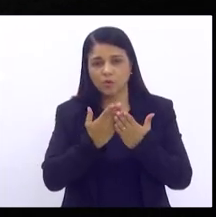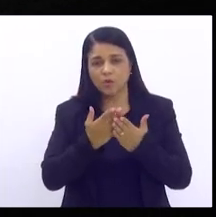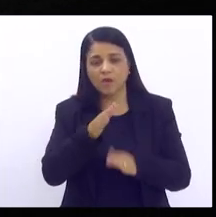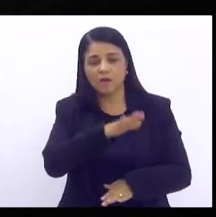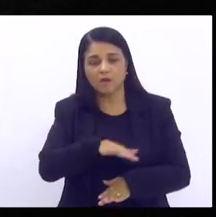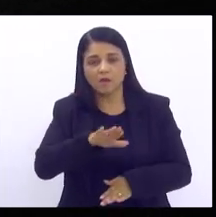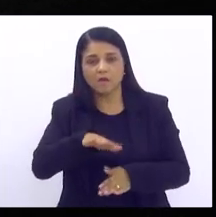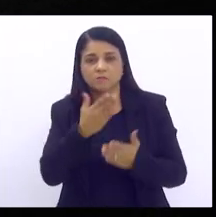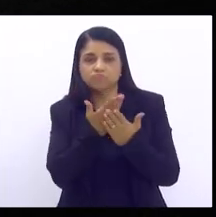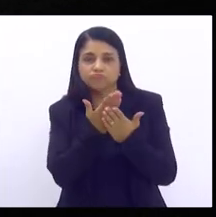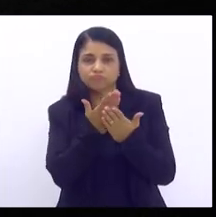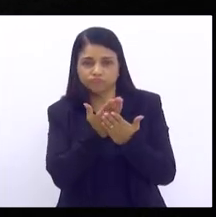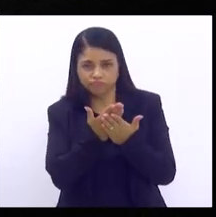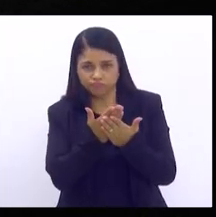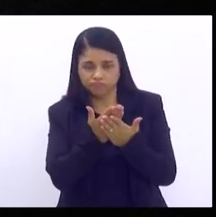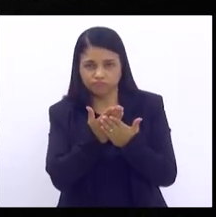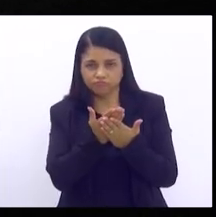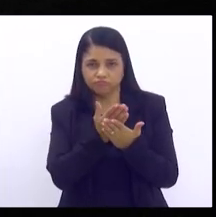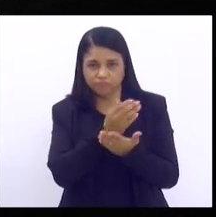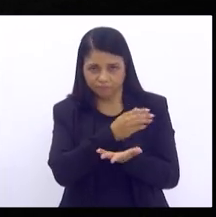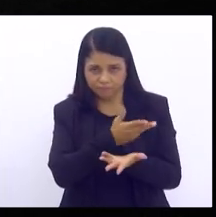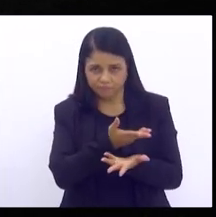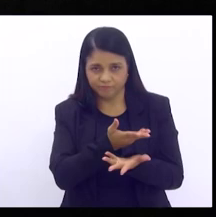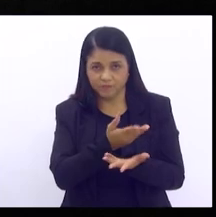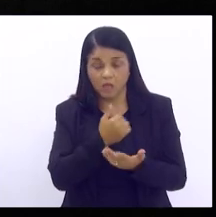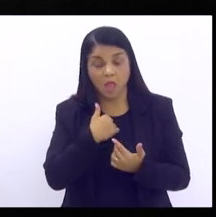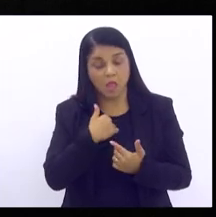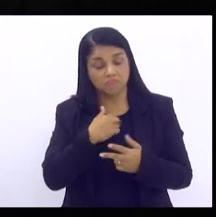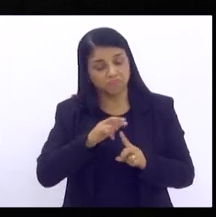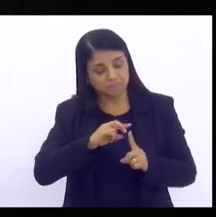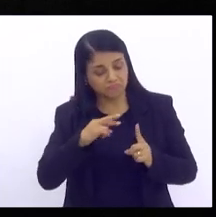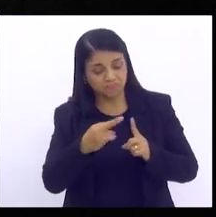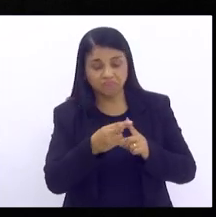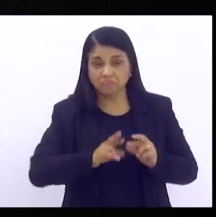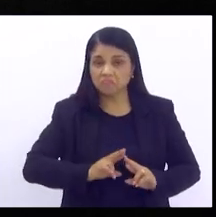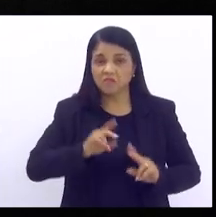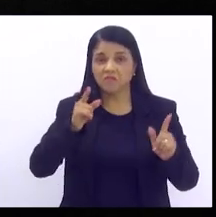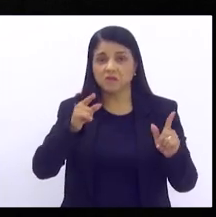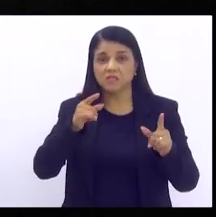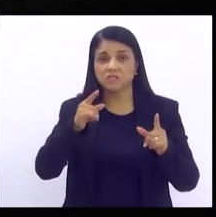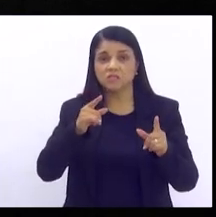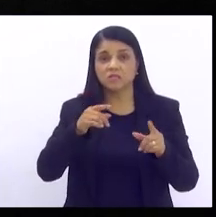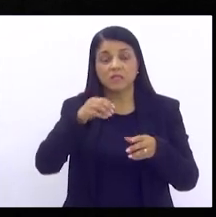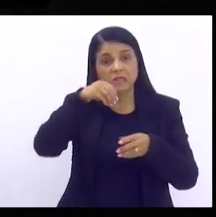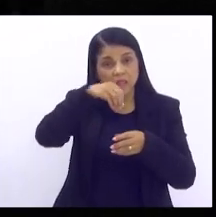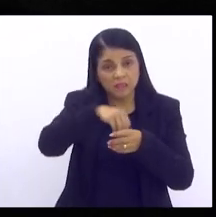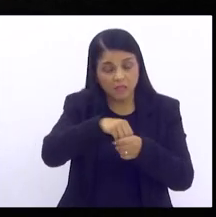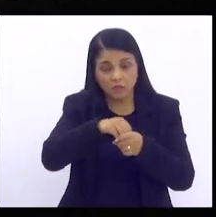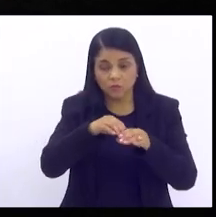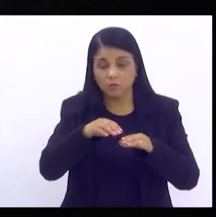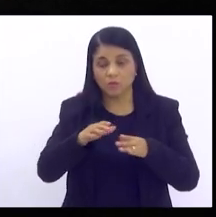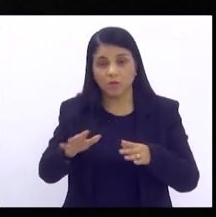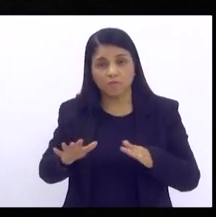estudando. E eu não vejo dessa forma, porque dentro das comunidades,